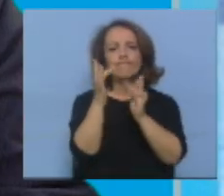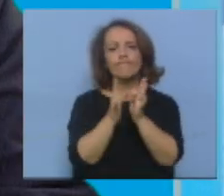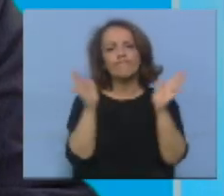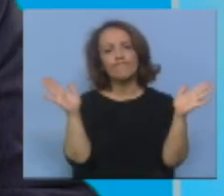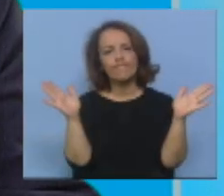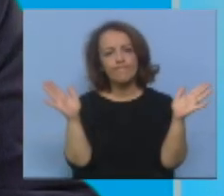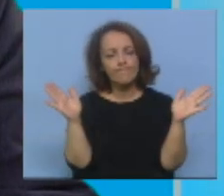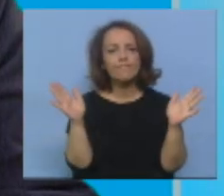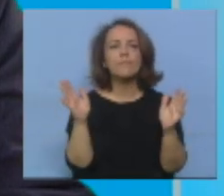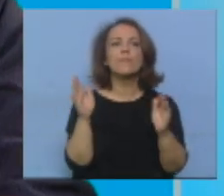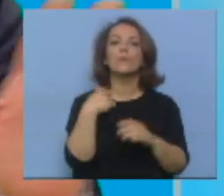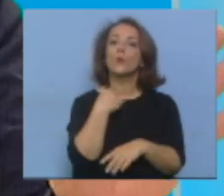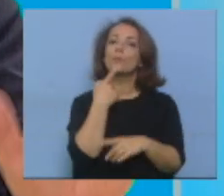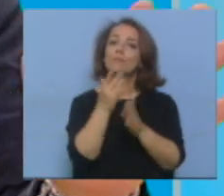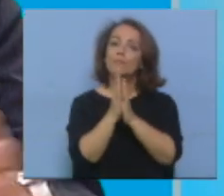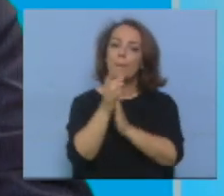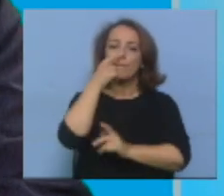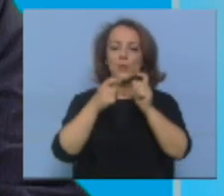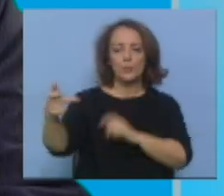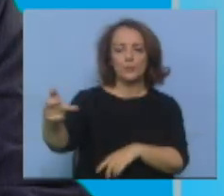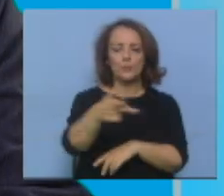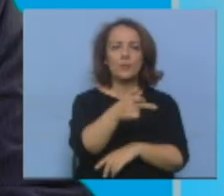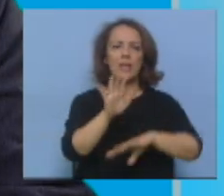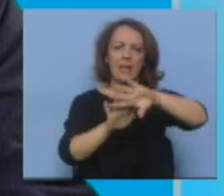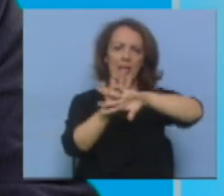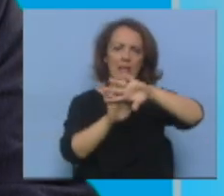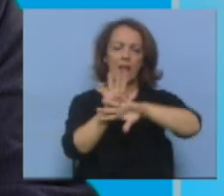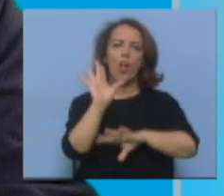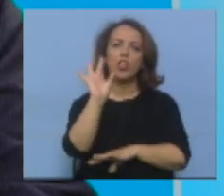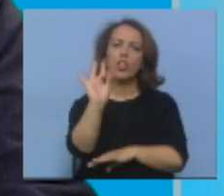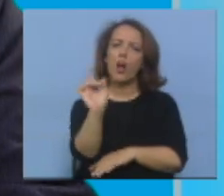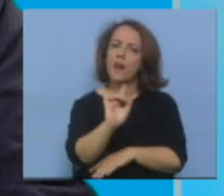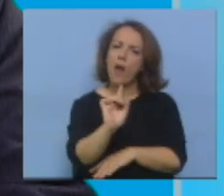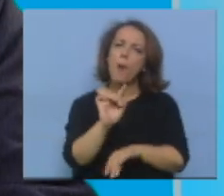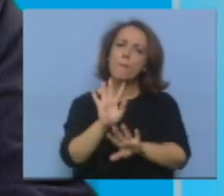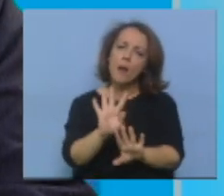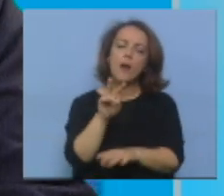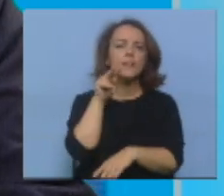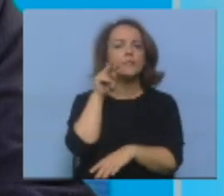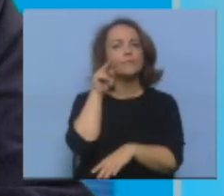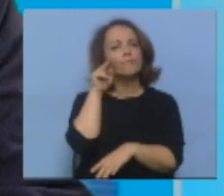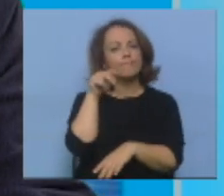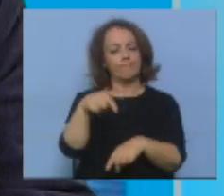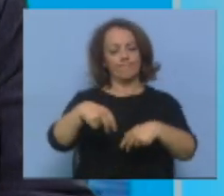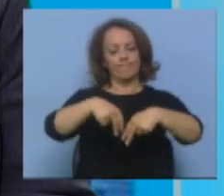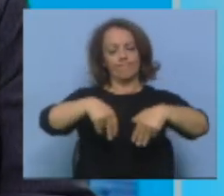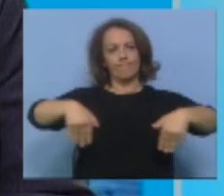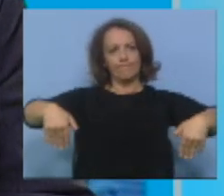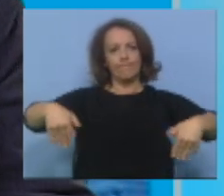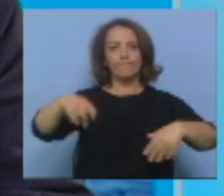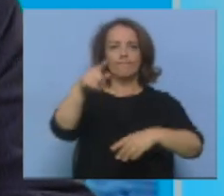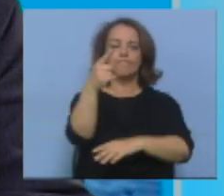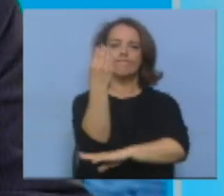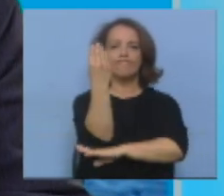passa, peço não toque na grade, não se ponha em risco, mas pode encontrar naquele senhor que está a